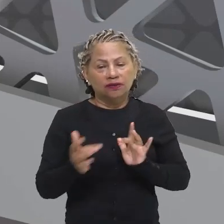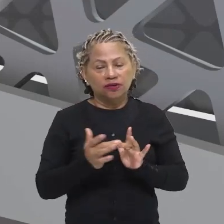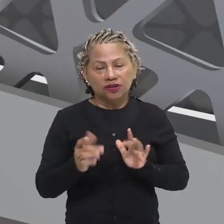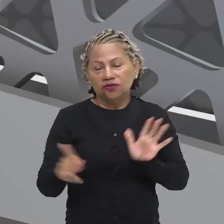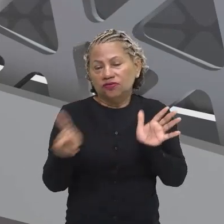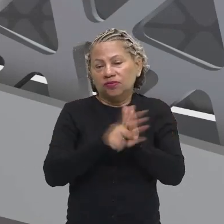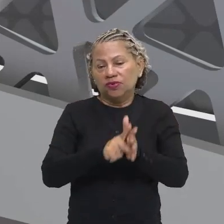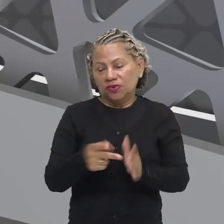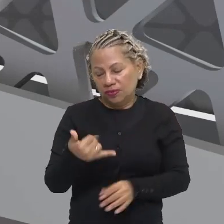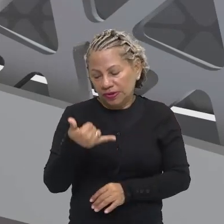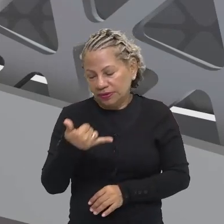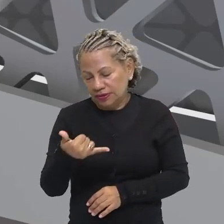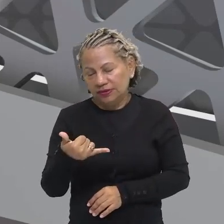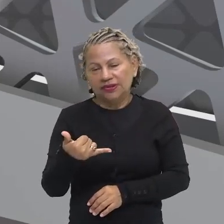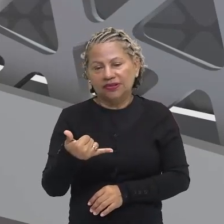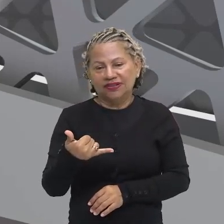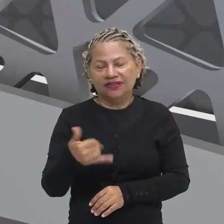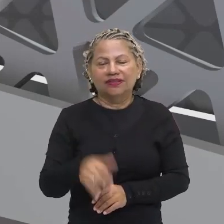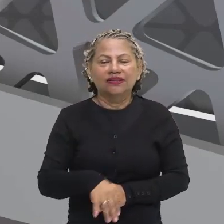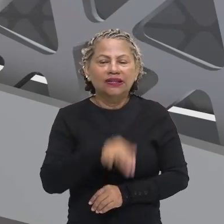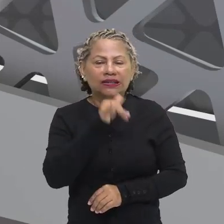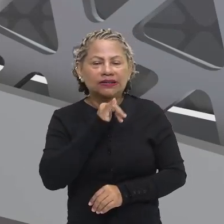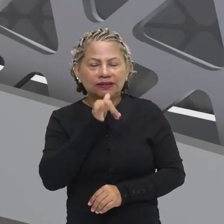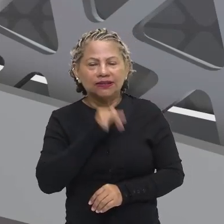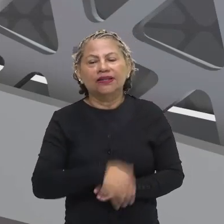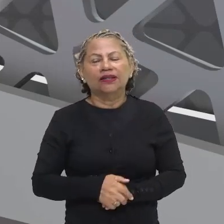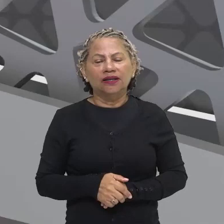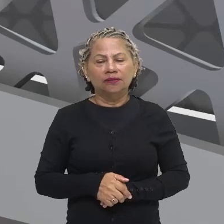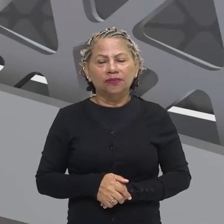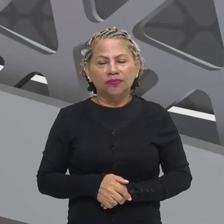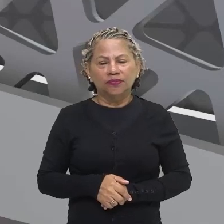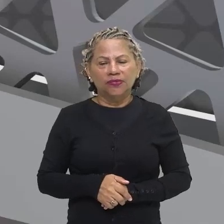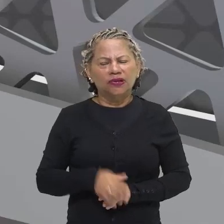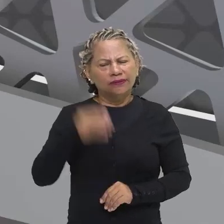Eu tenho um caso sobre essa questão